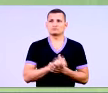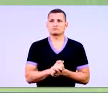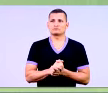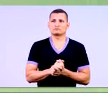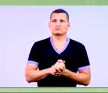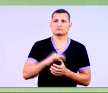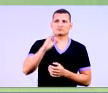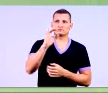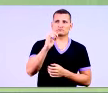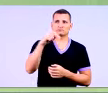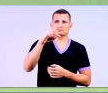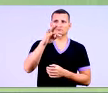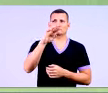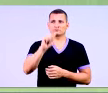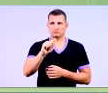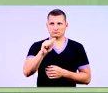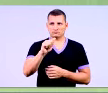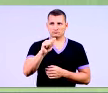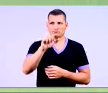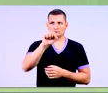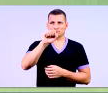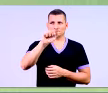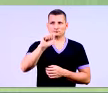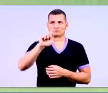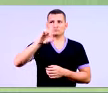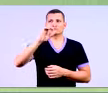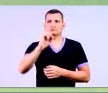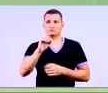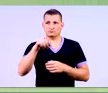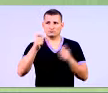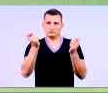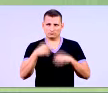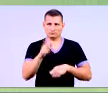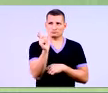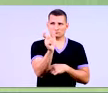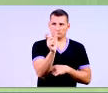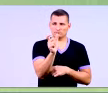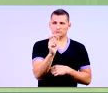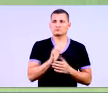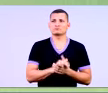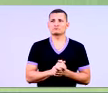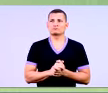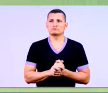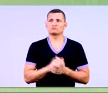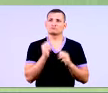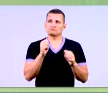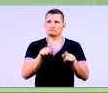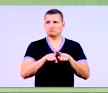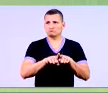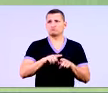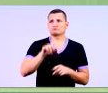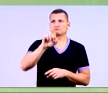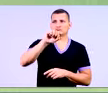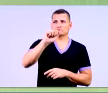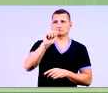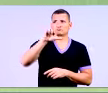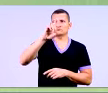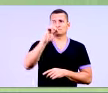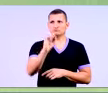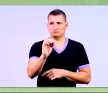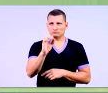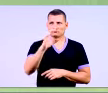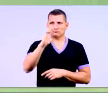variável possível sim é uma variável possível agora poderia também ser saldo conta enfim